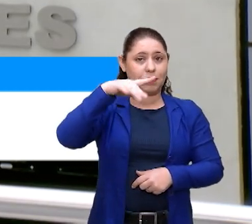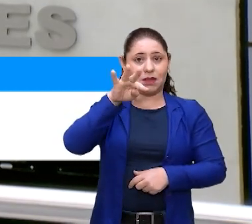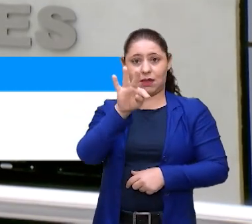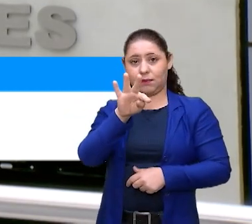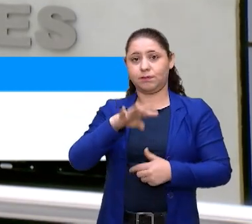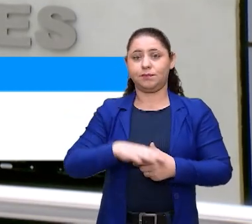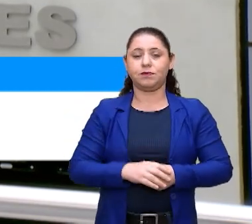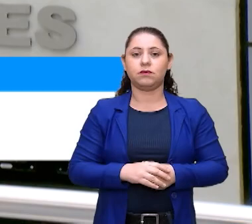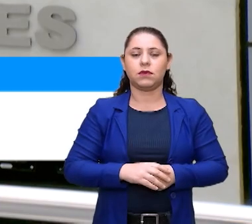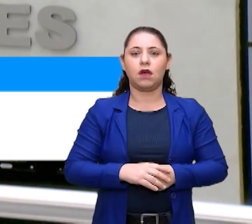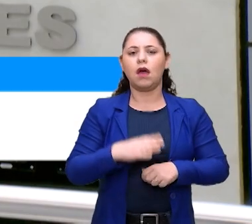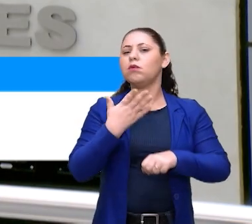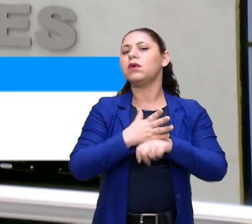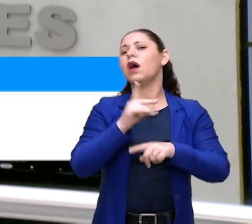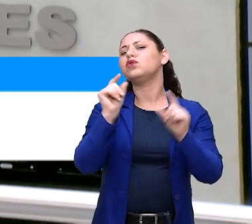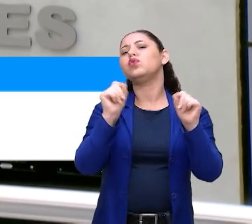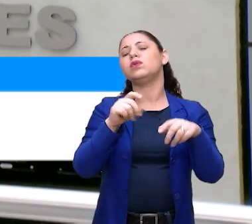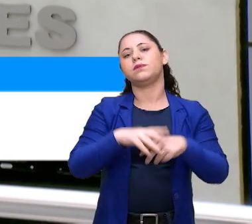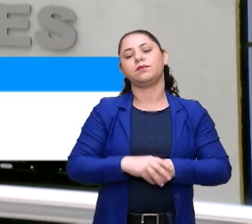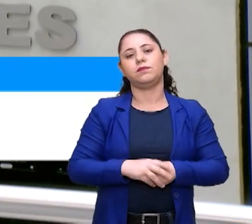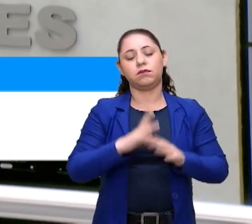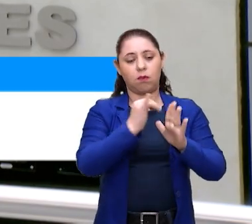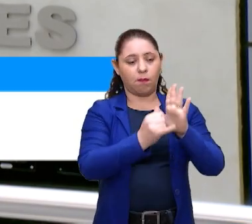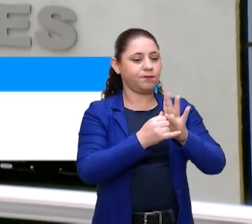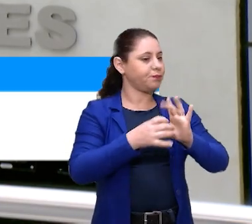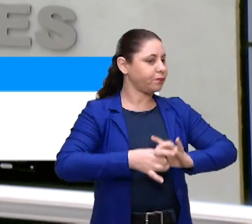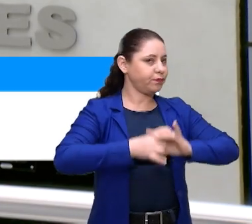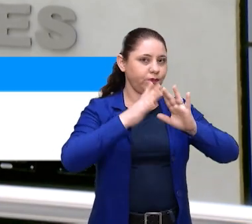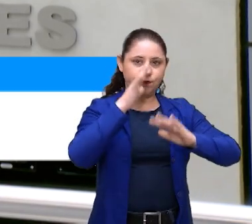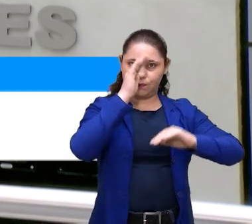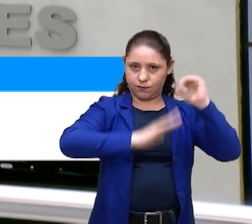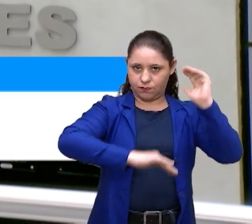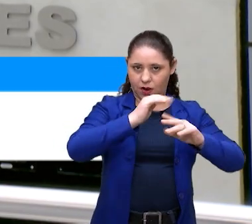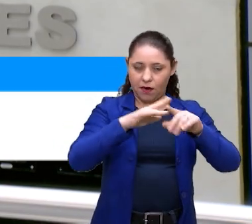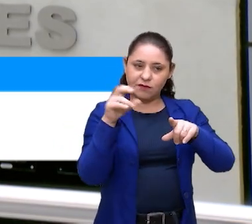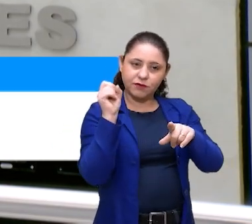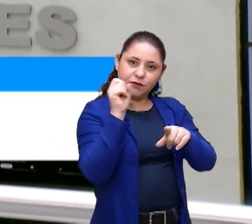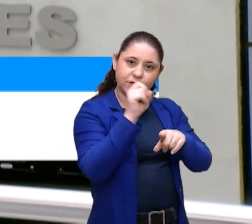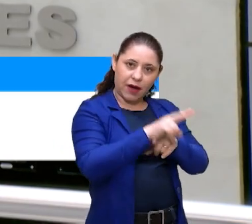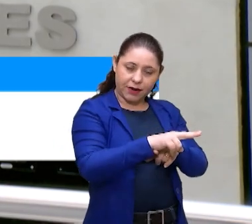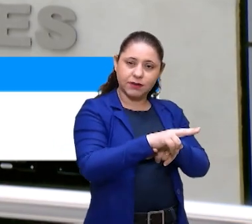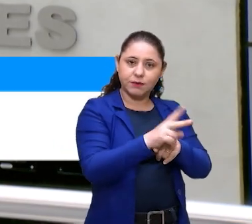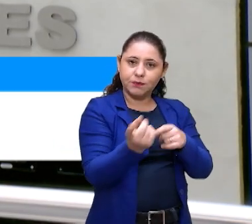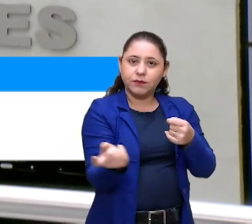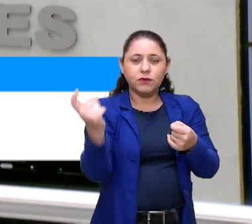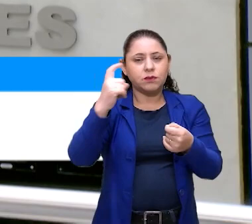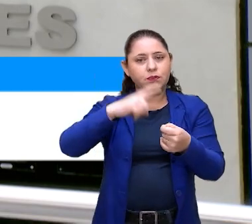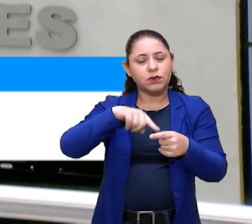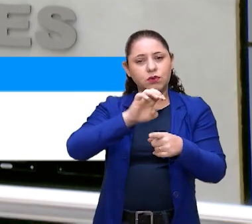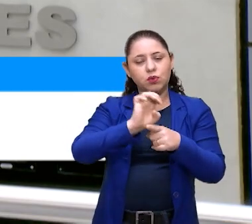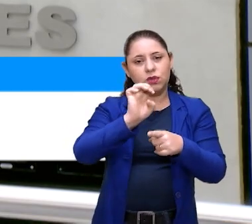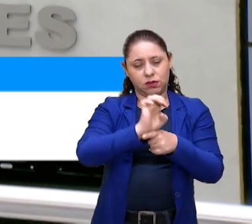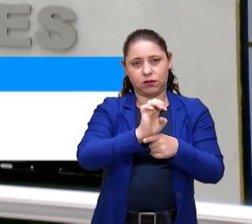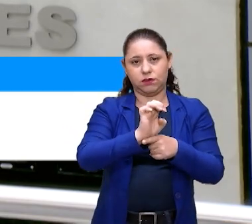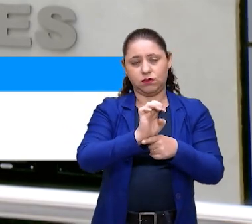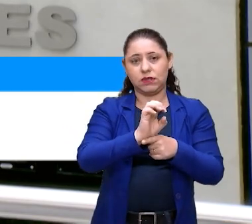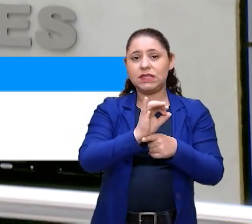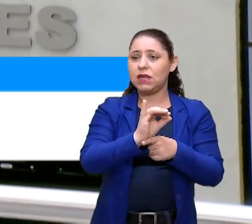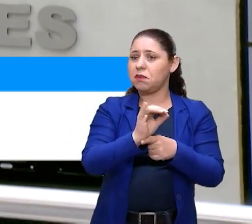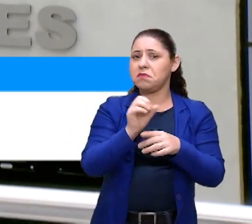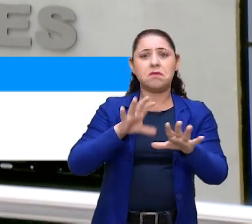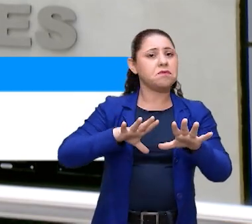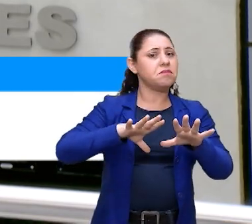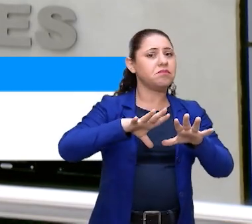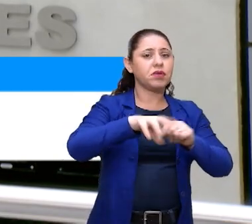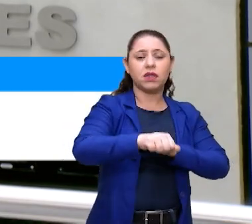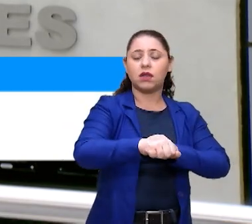do PT. Na prática, o projeto permitia a contratação de profissionais na rede estadual sem que houvesse a necessidade